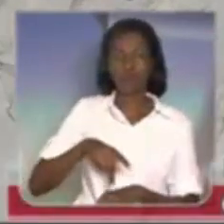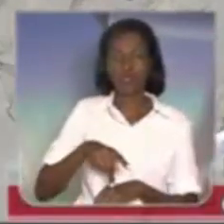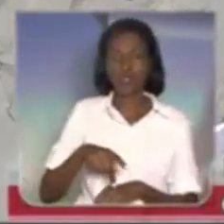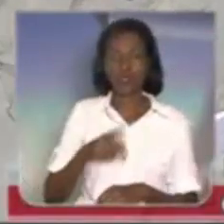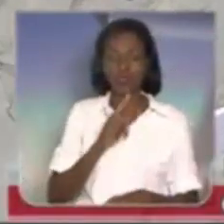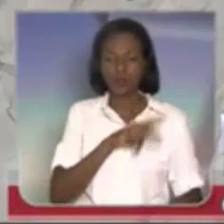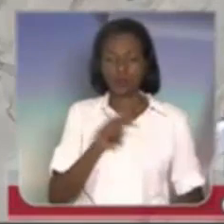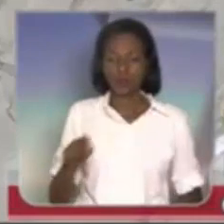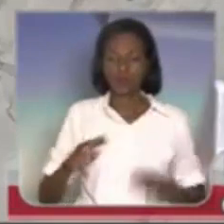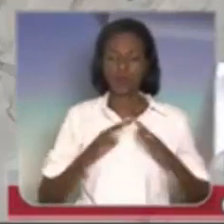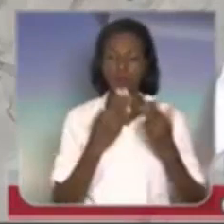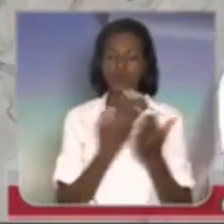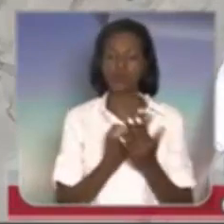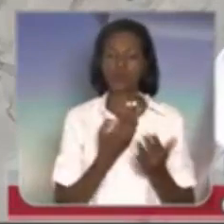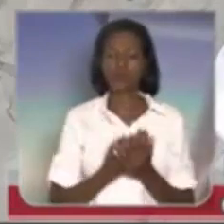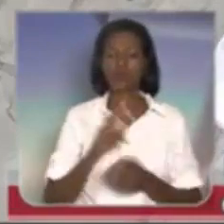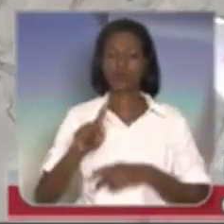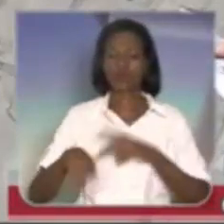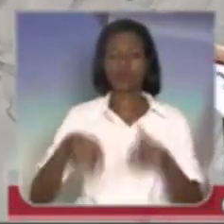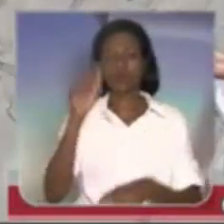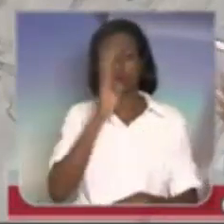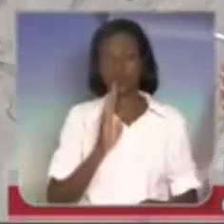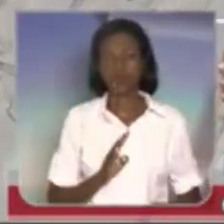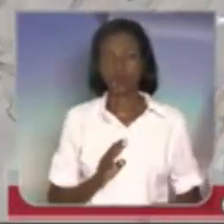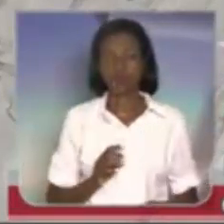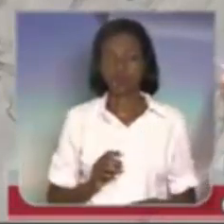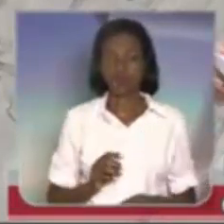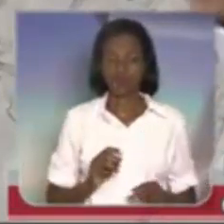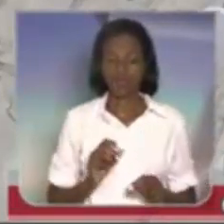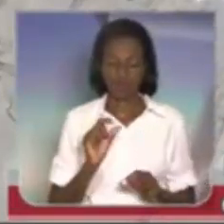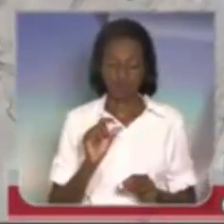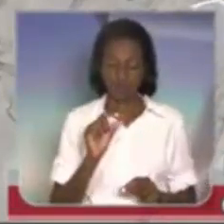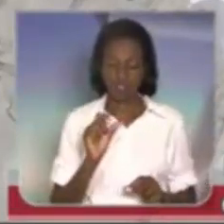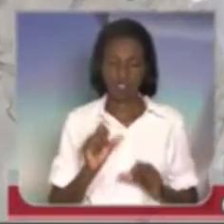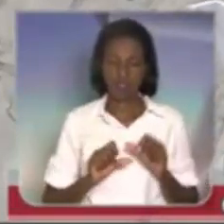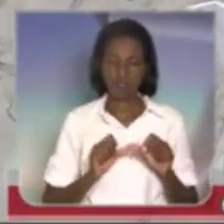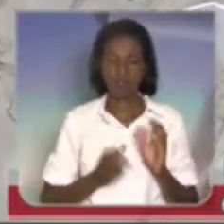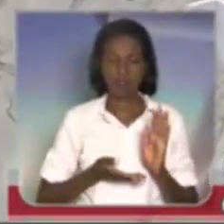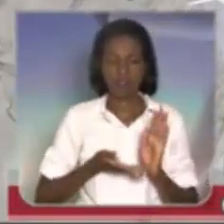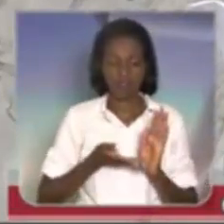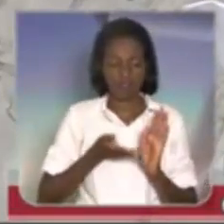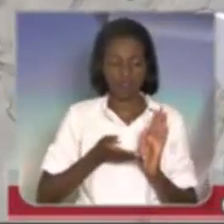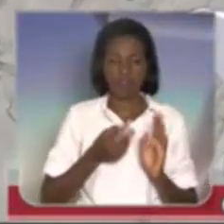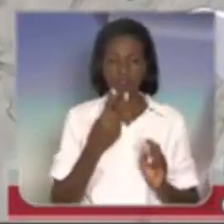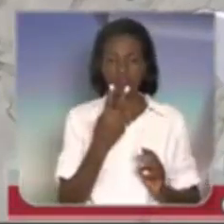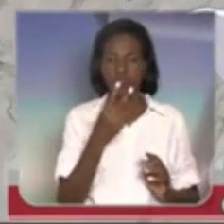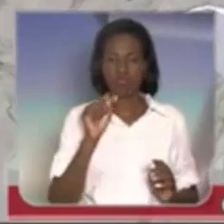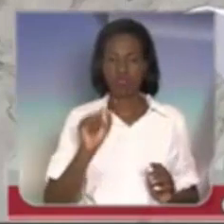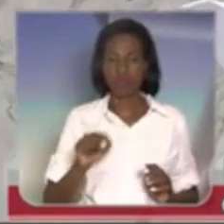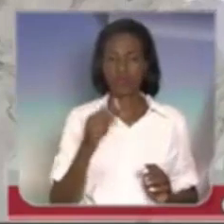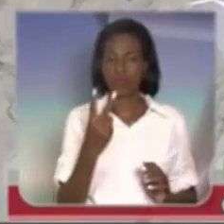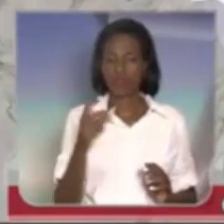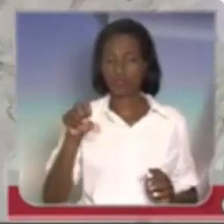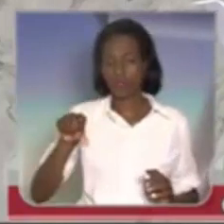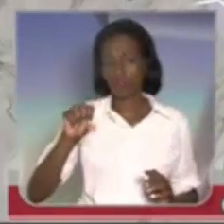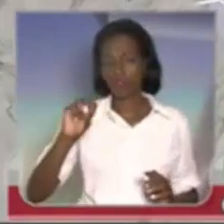públicas brasileiras Hoje teve um pequeno reajuste foi atualizado para 2.298